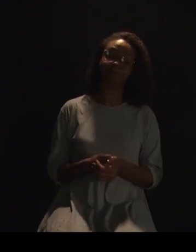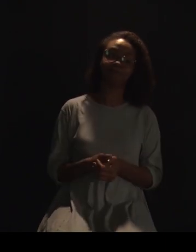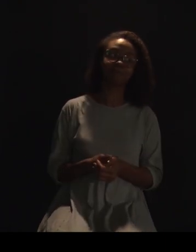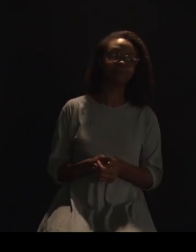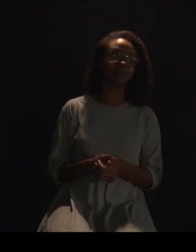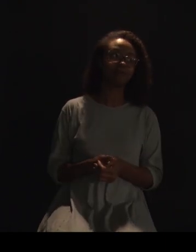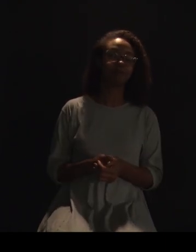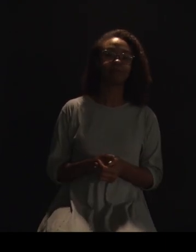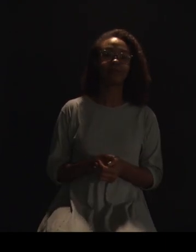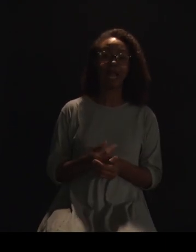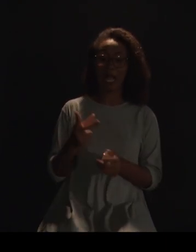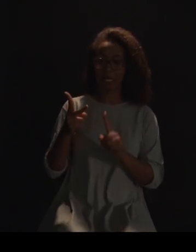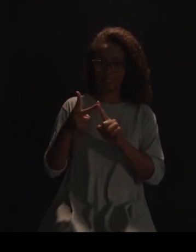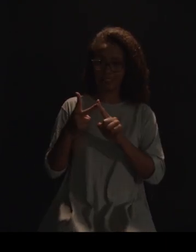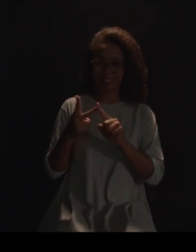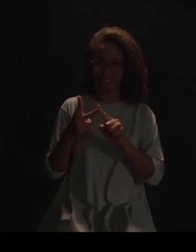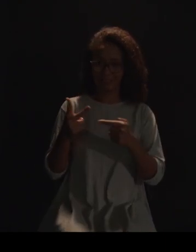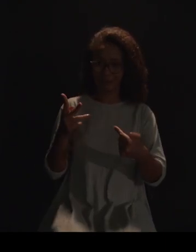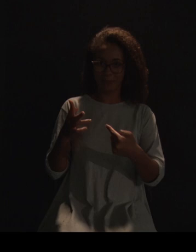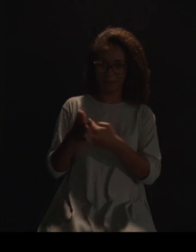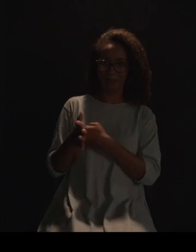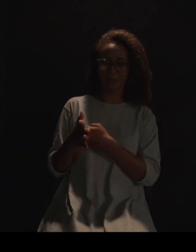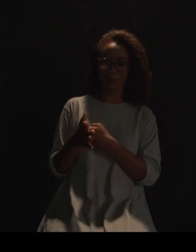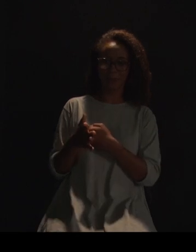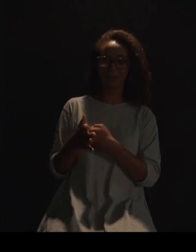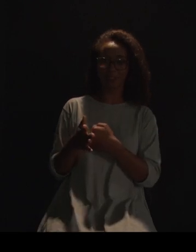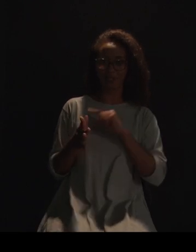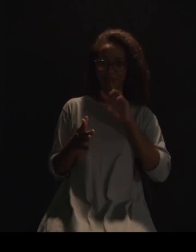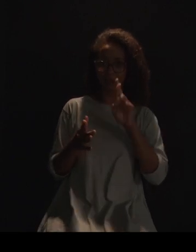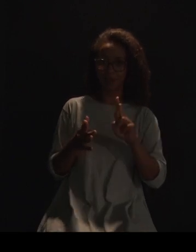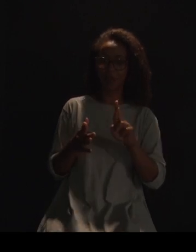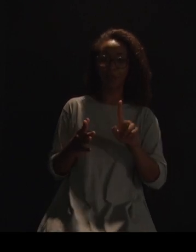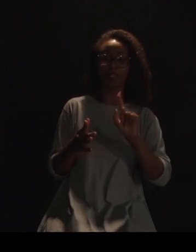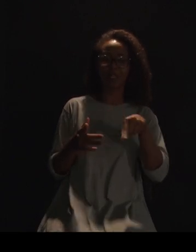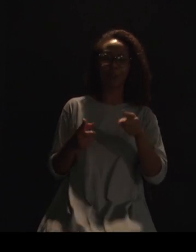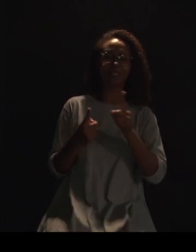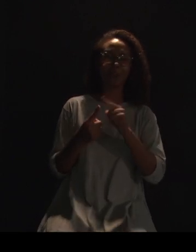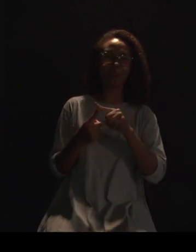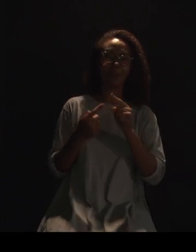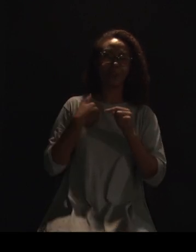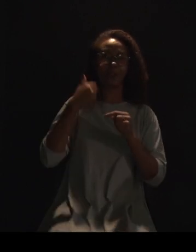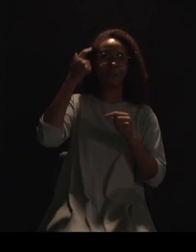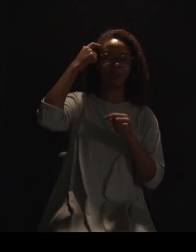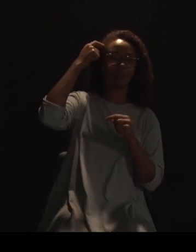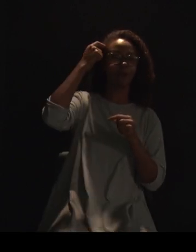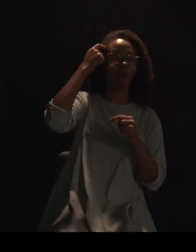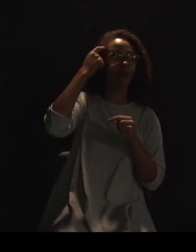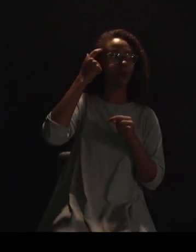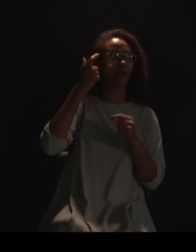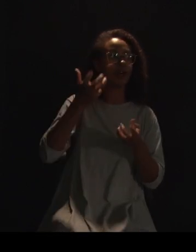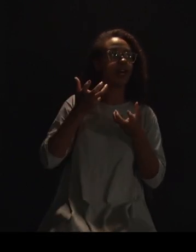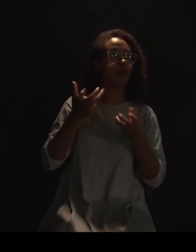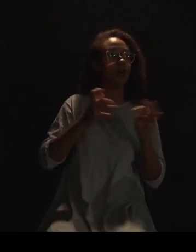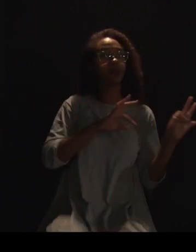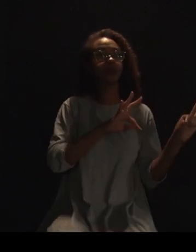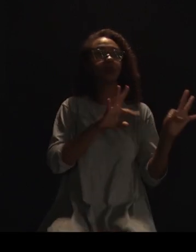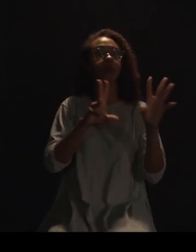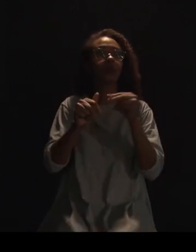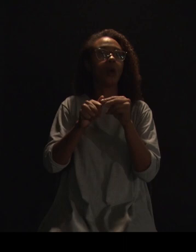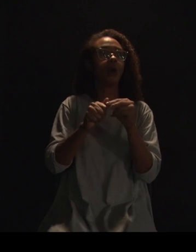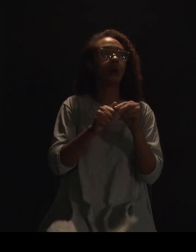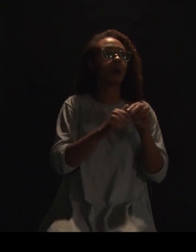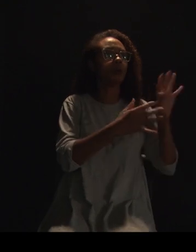responder à pergunta por que a primeira depois eu vou ver como eu vou fazer todo mundo se conectar e espiritualmente